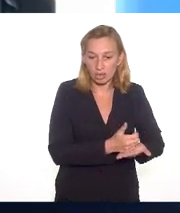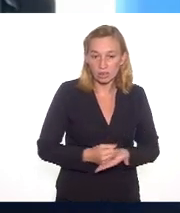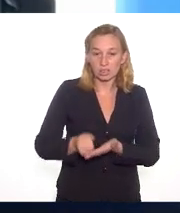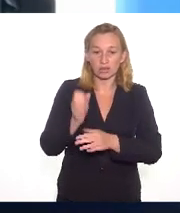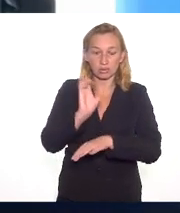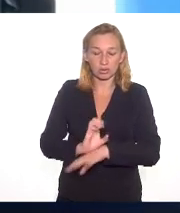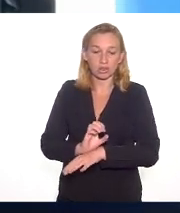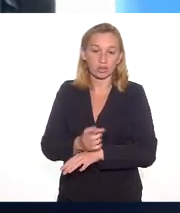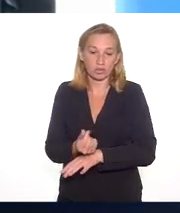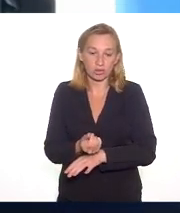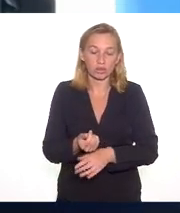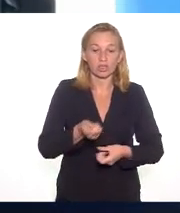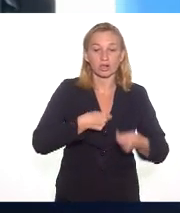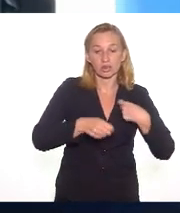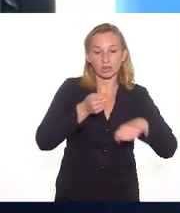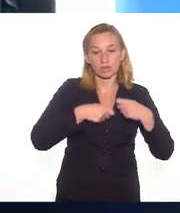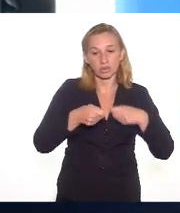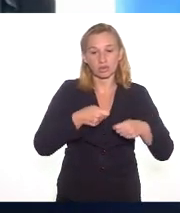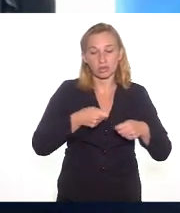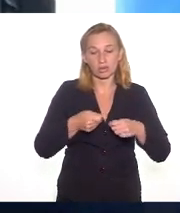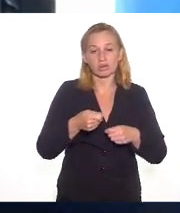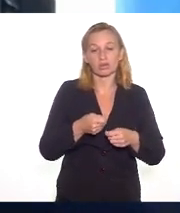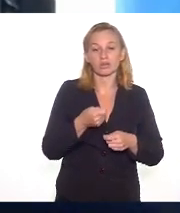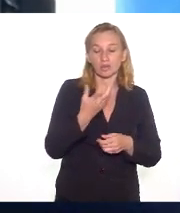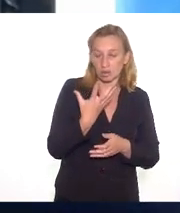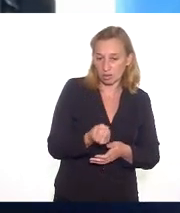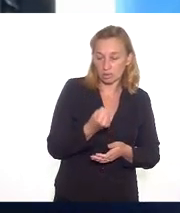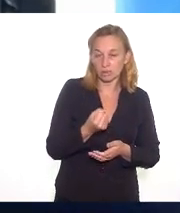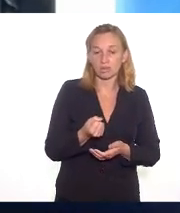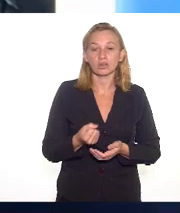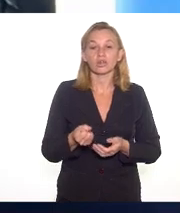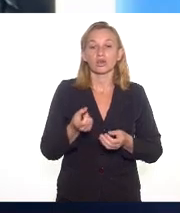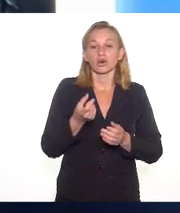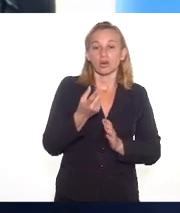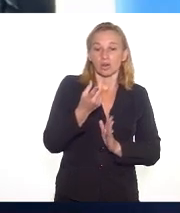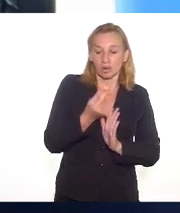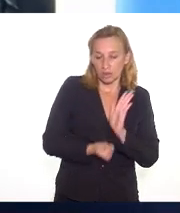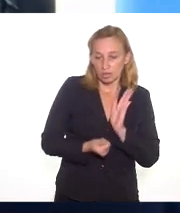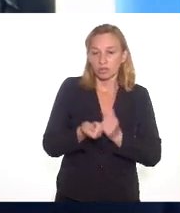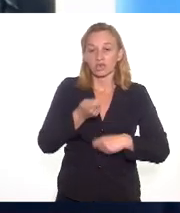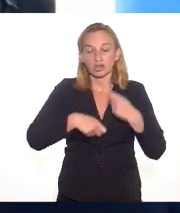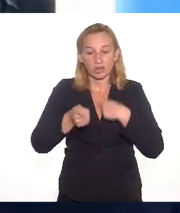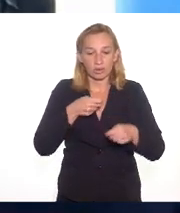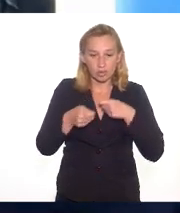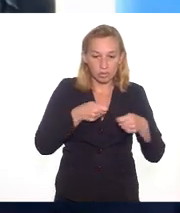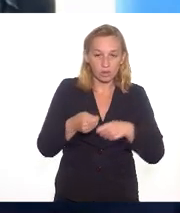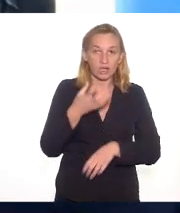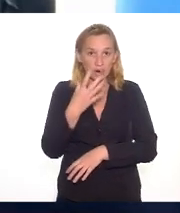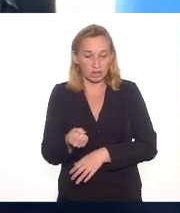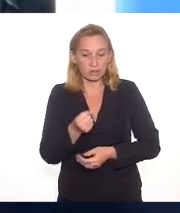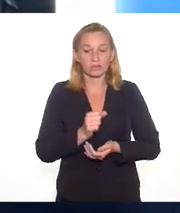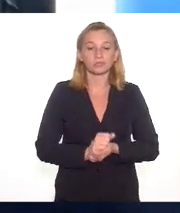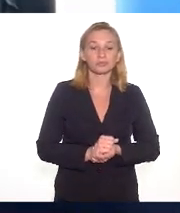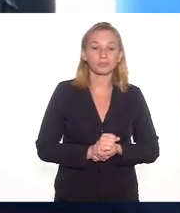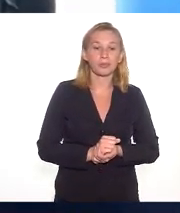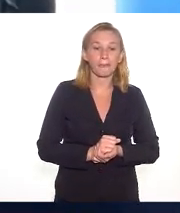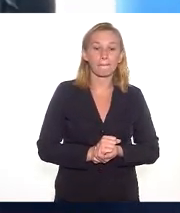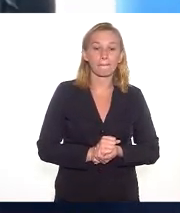Estadual, Fiscalização de Tributos Estaduais, favorável. De Orçamento, Finanças, Fiscalização Financeira e Controle,